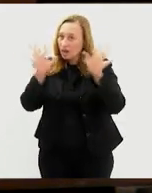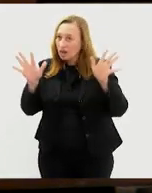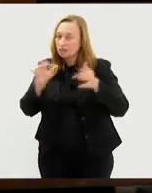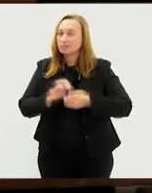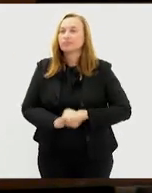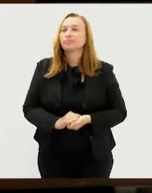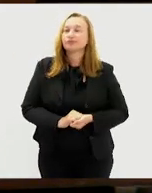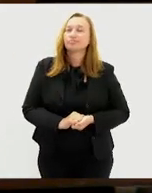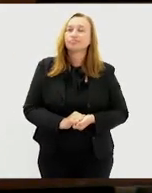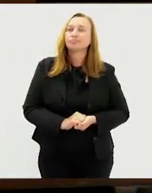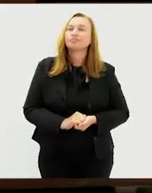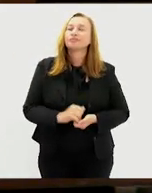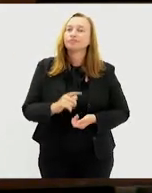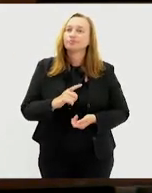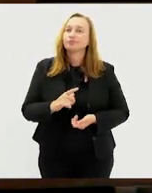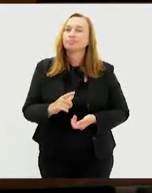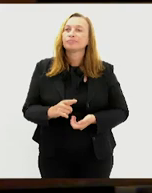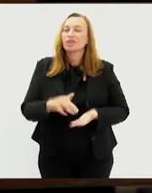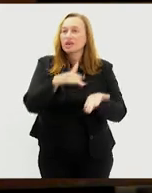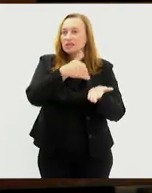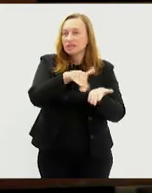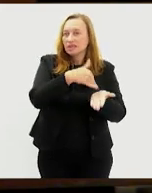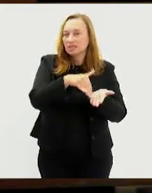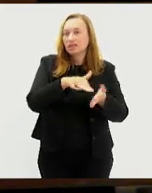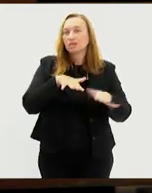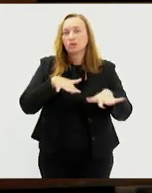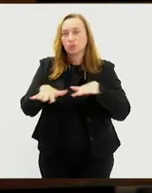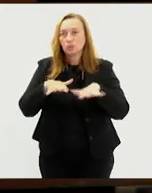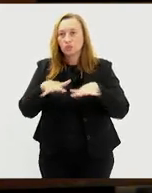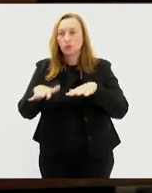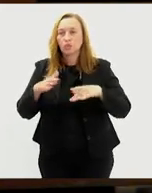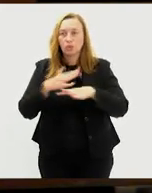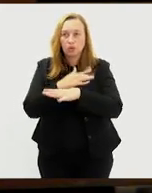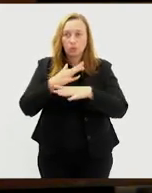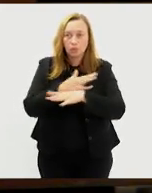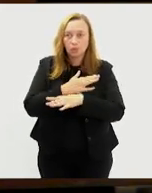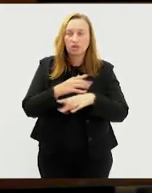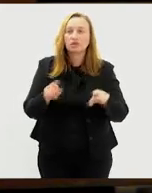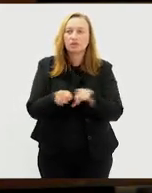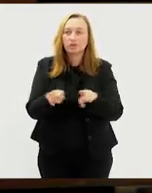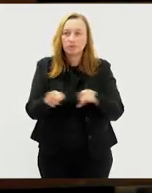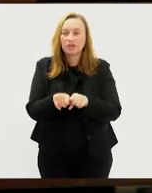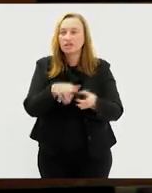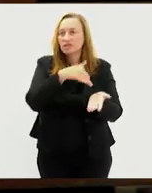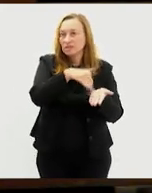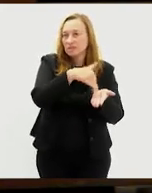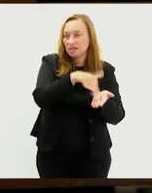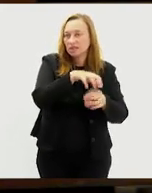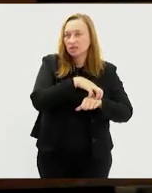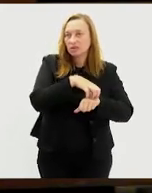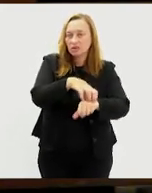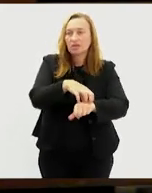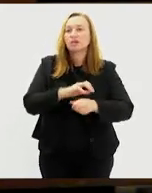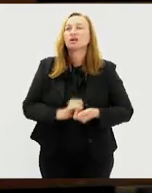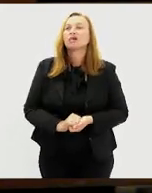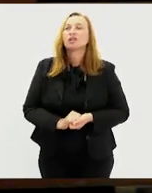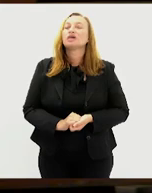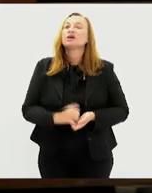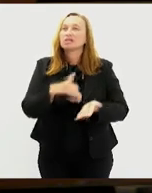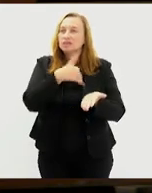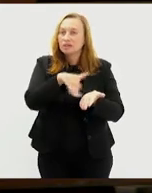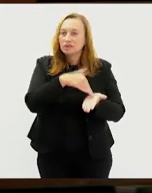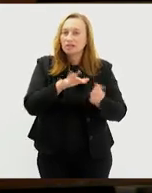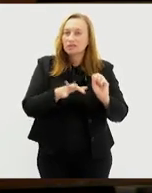que tem parp da secar deil transporte do secretário de segurança públ também